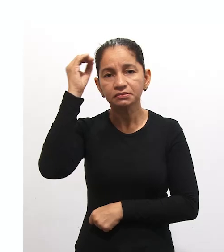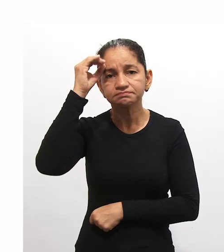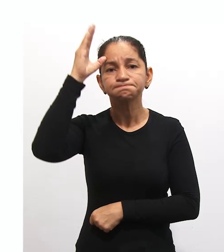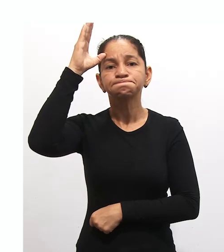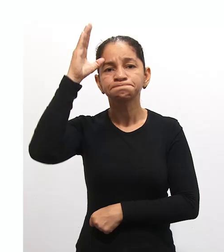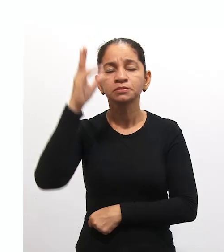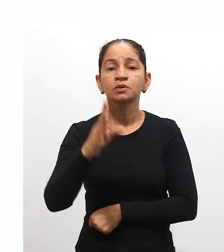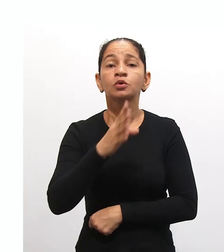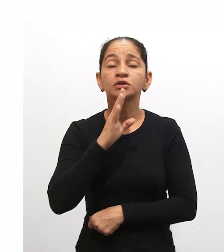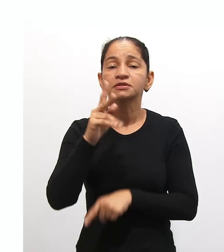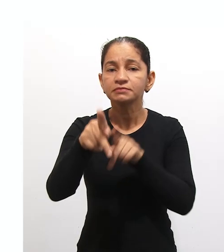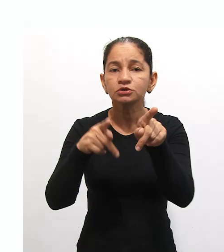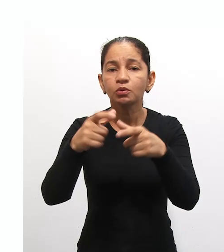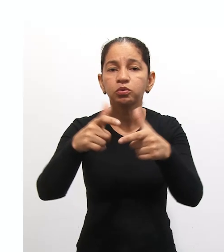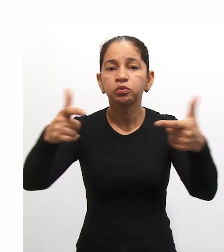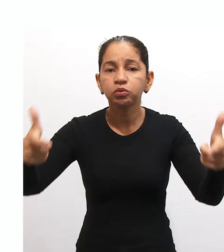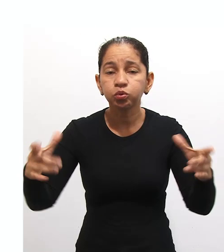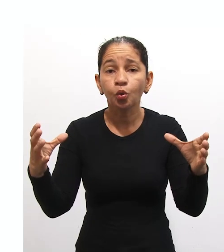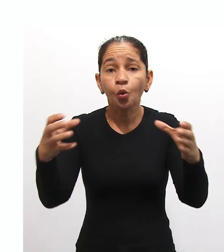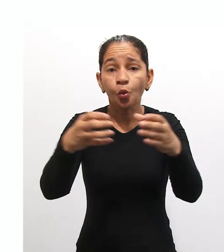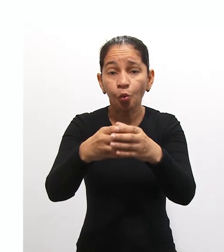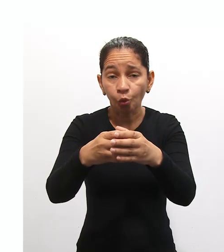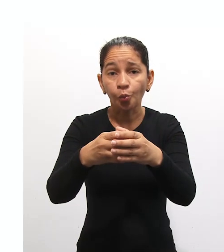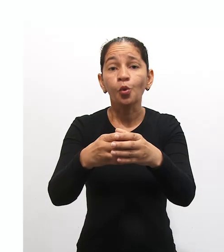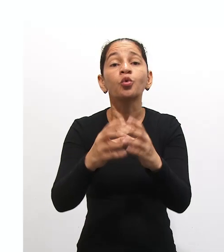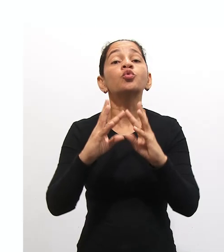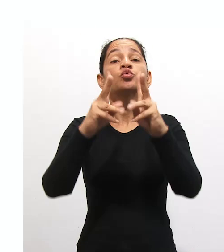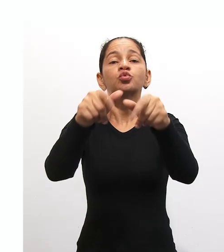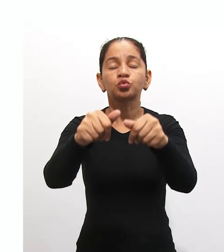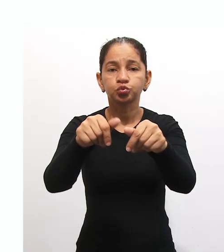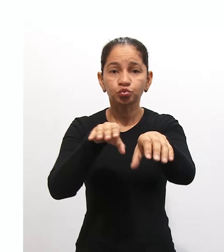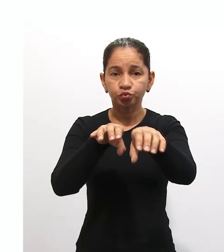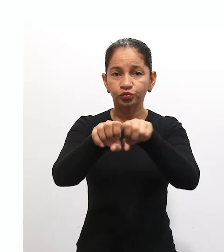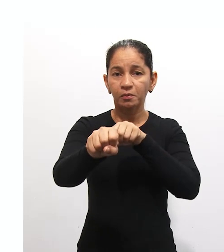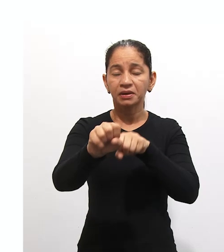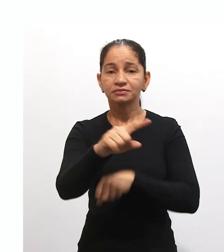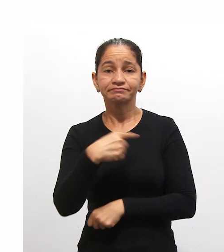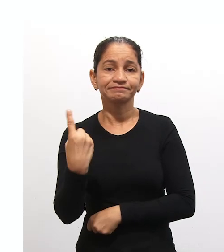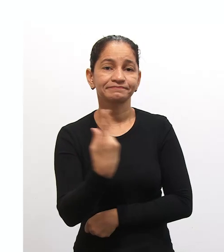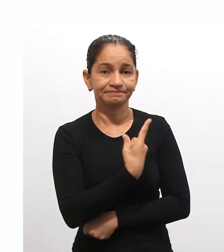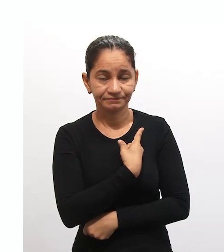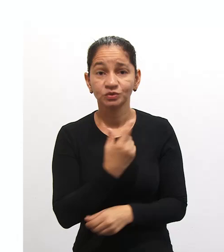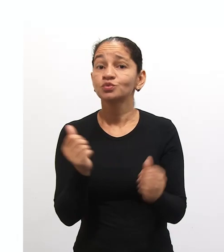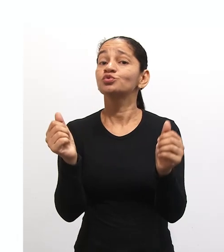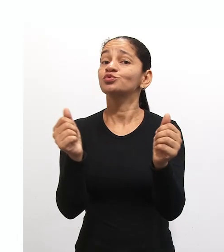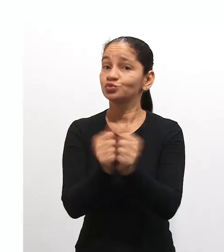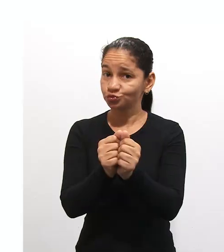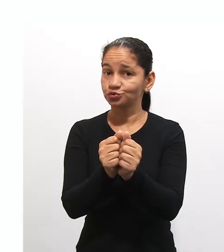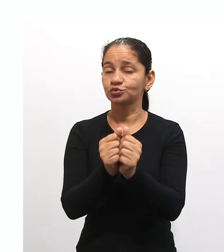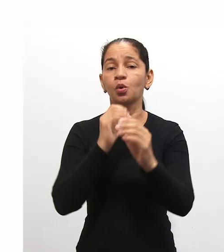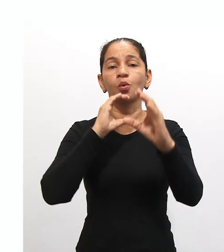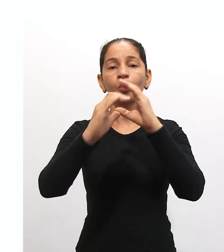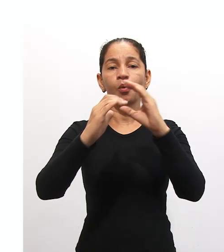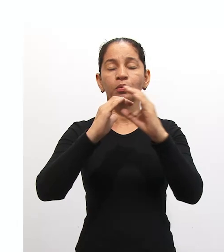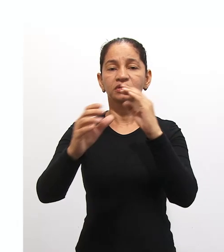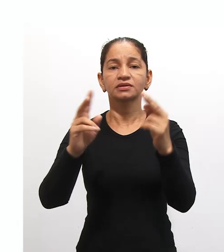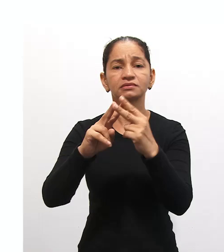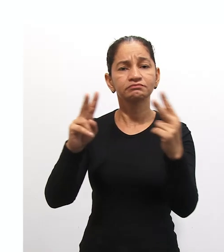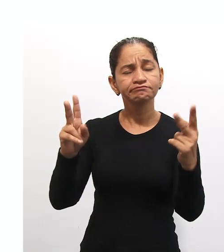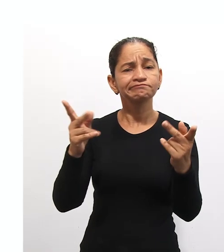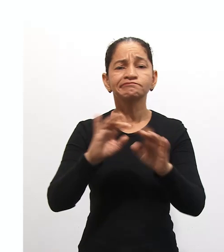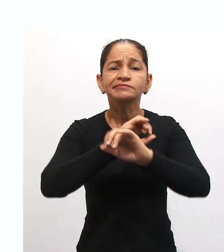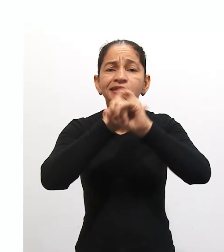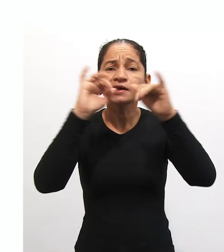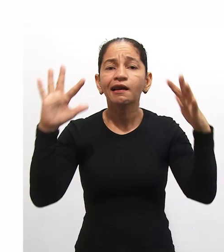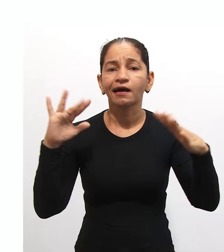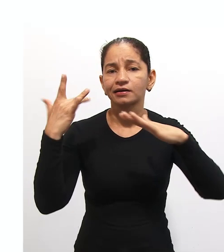conhecimento coletivo, fortalecendo a qualidade e experiência formativa. A comunicação virtual,